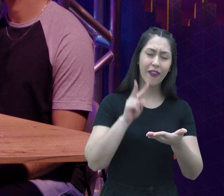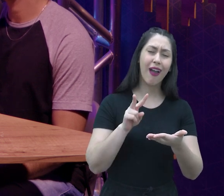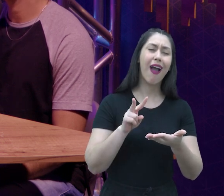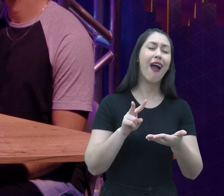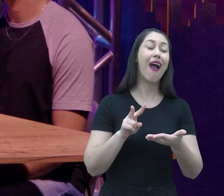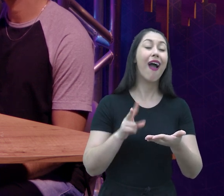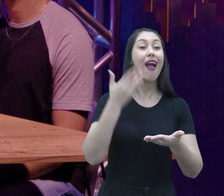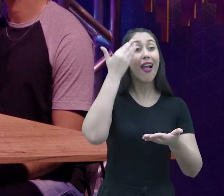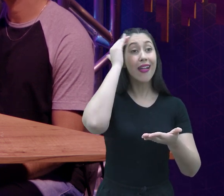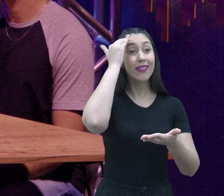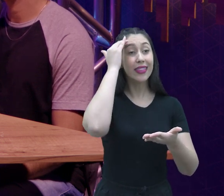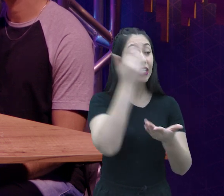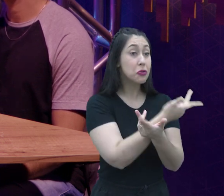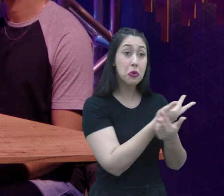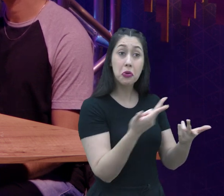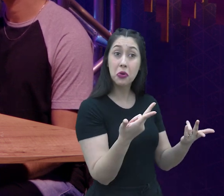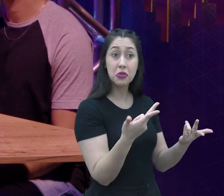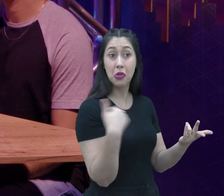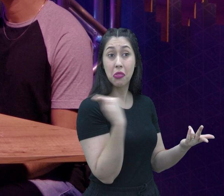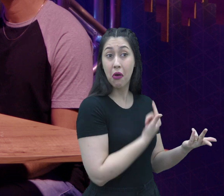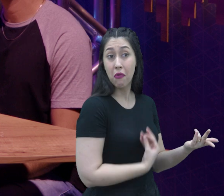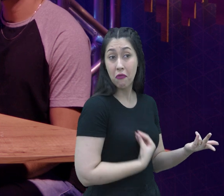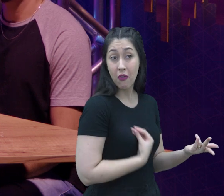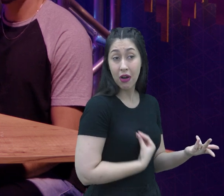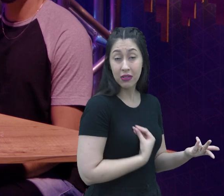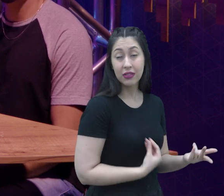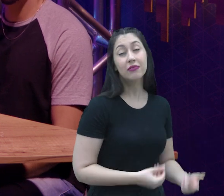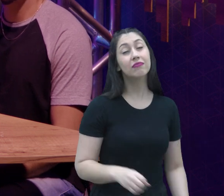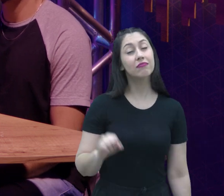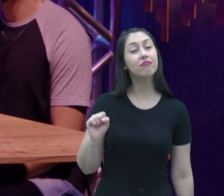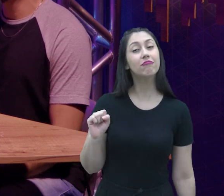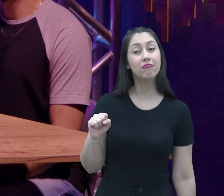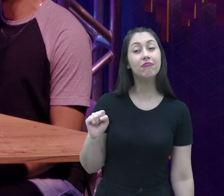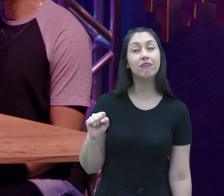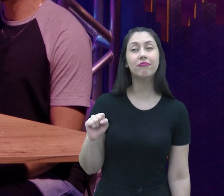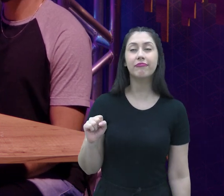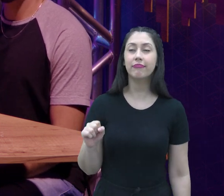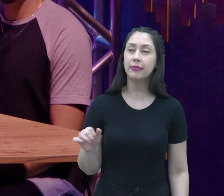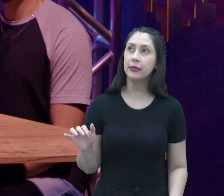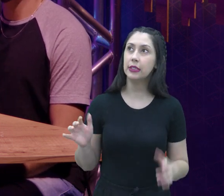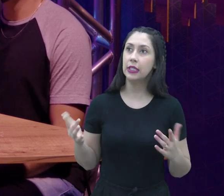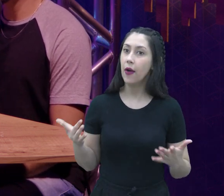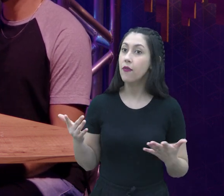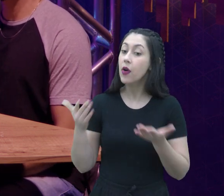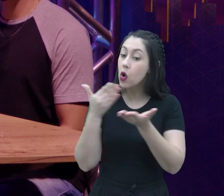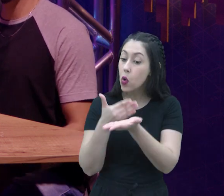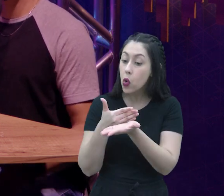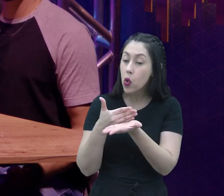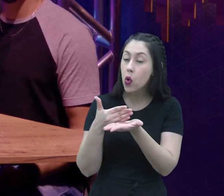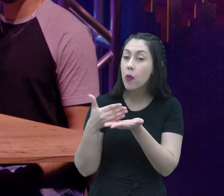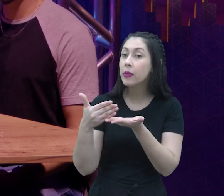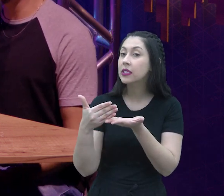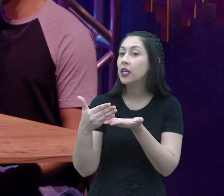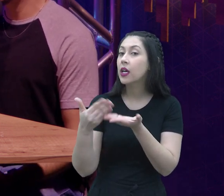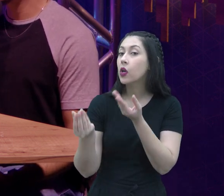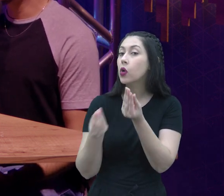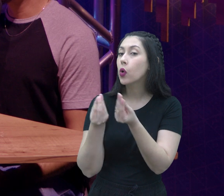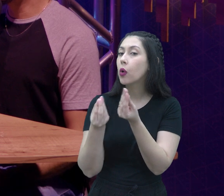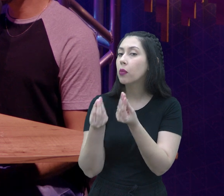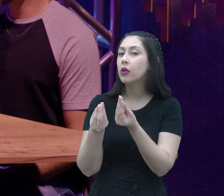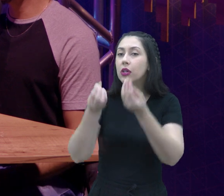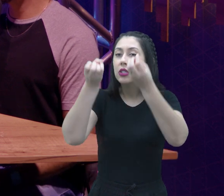fácil de entender algumas coisas que acontecem no nosso mundo real também. Exatamente. E assim, galera, vamos começar pela